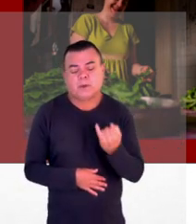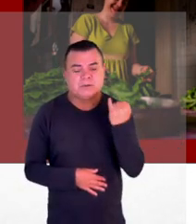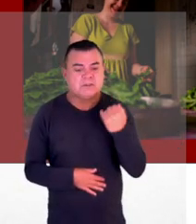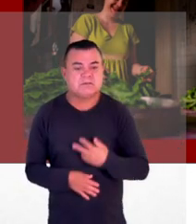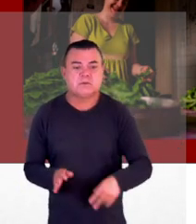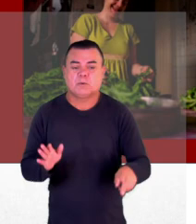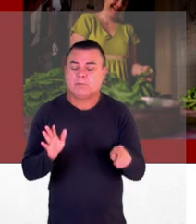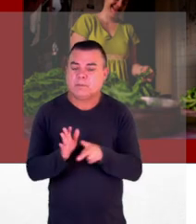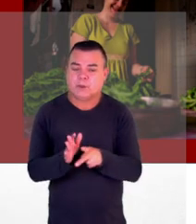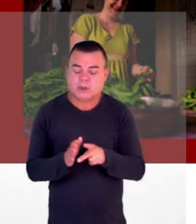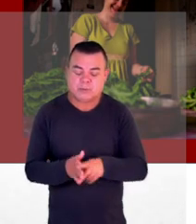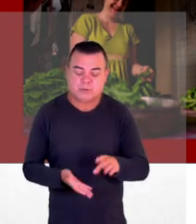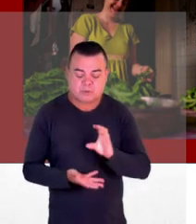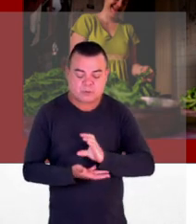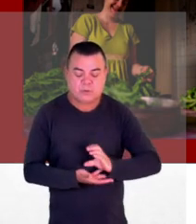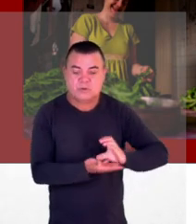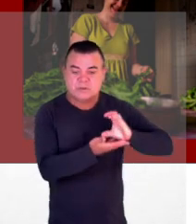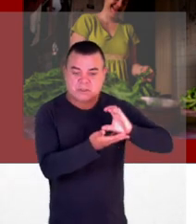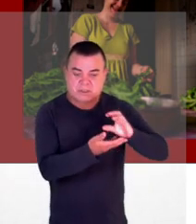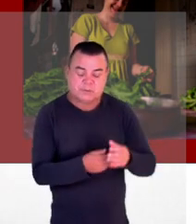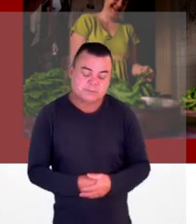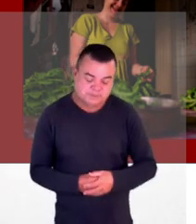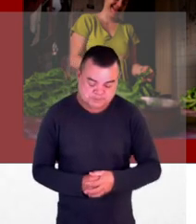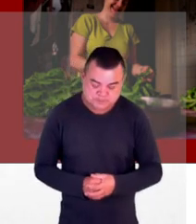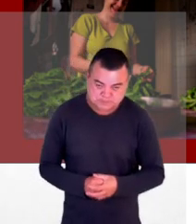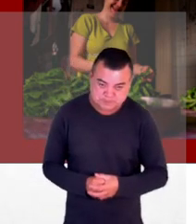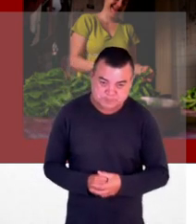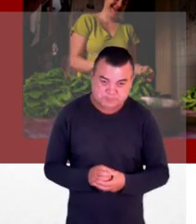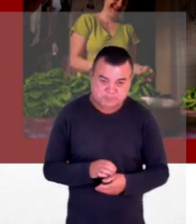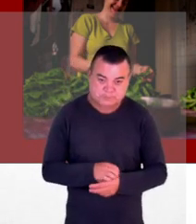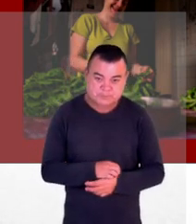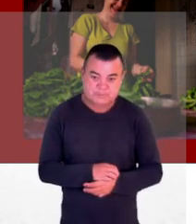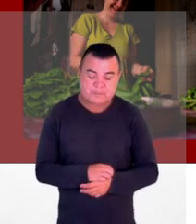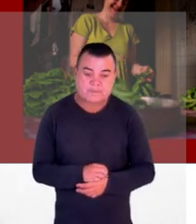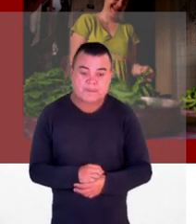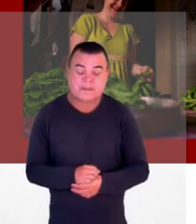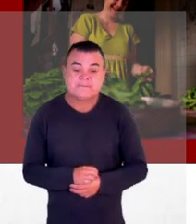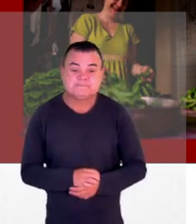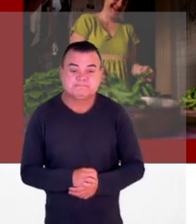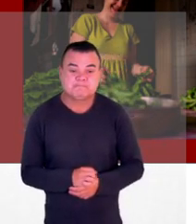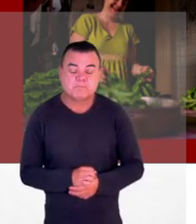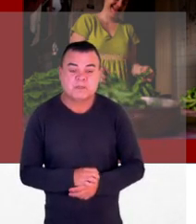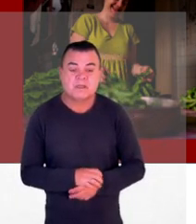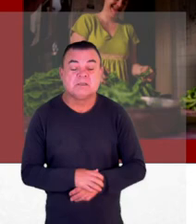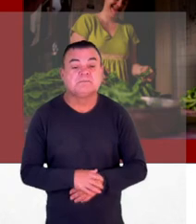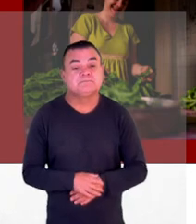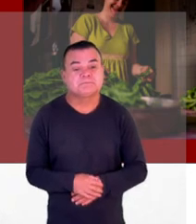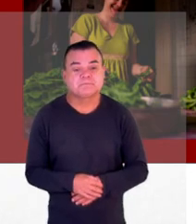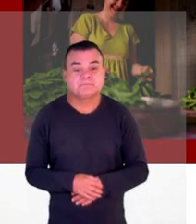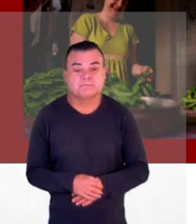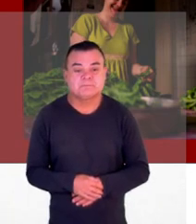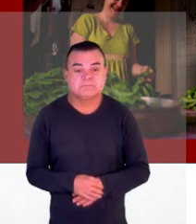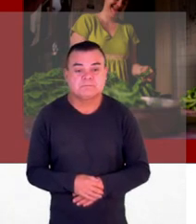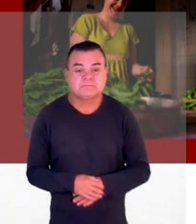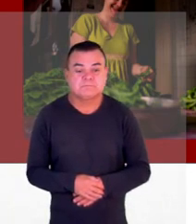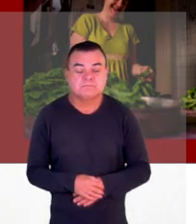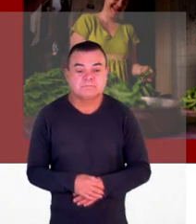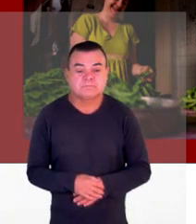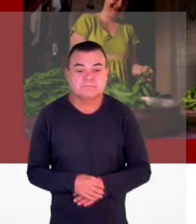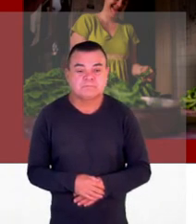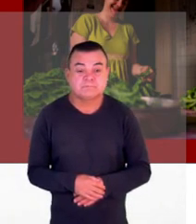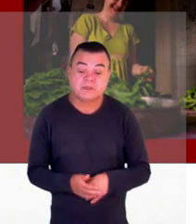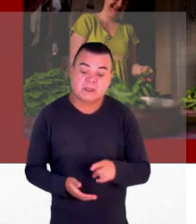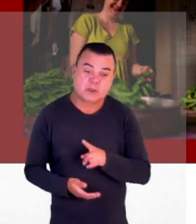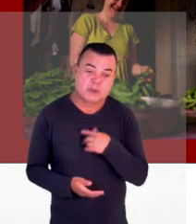caminhando para para a conclusão aqui da minha fala eh nós